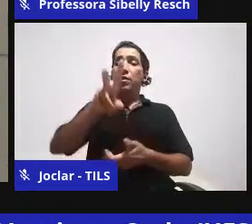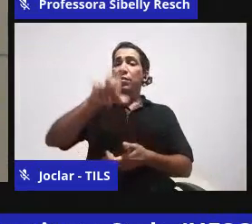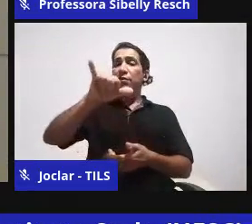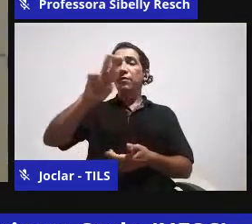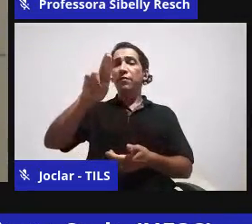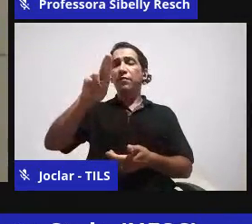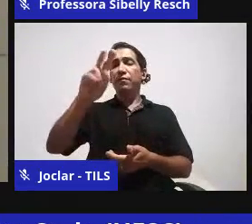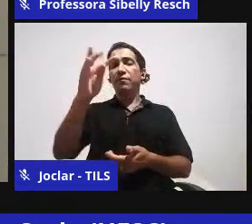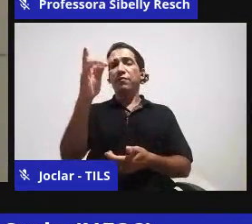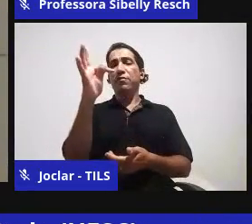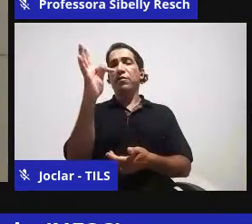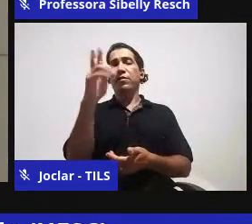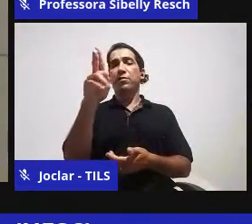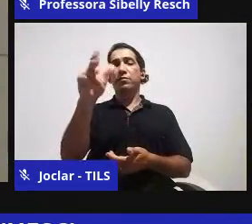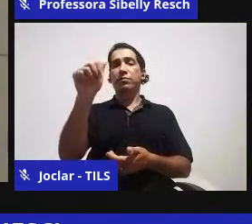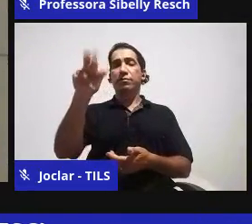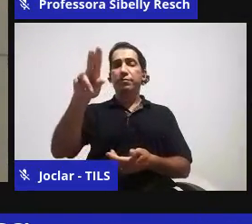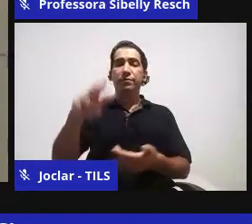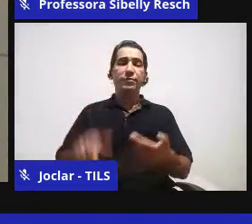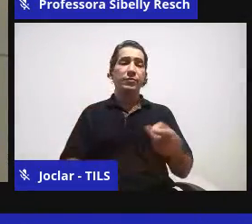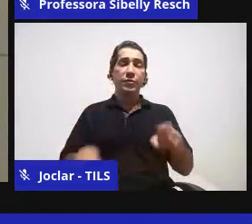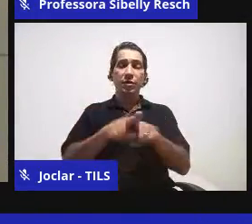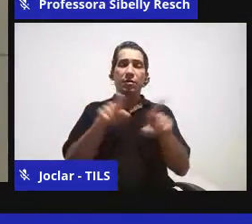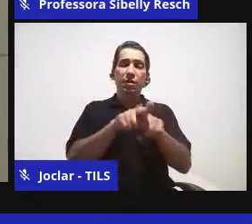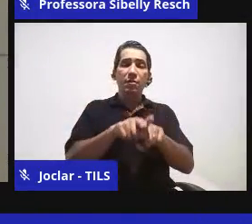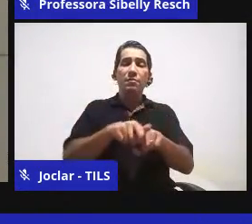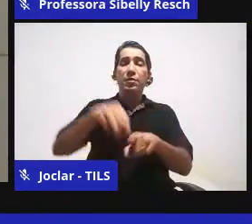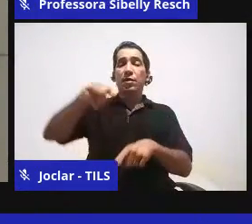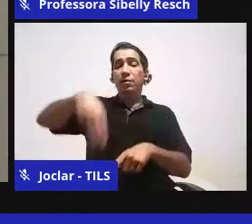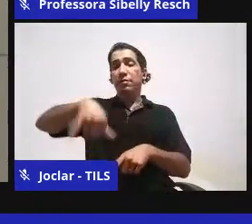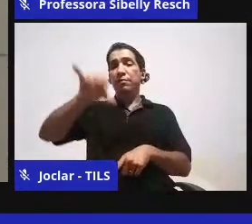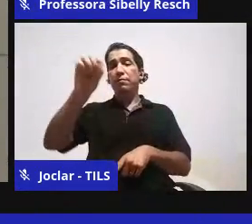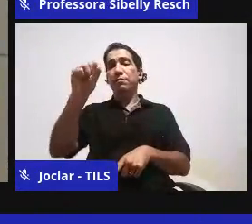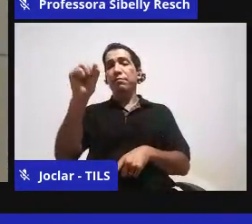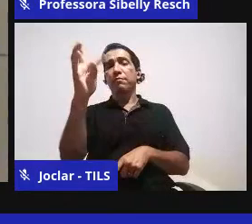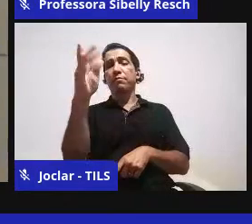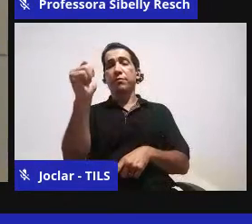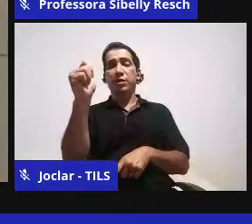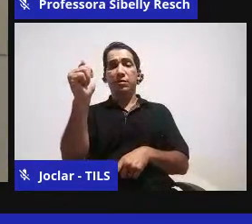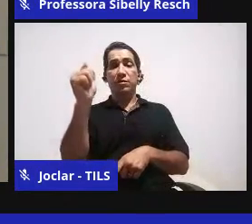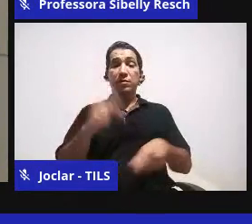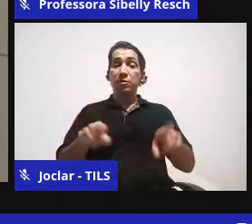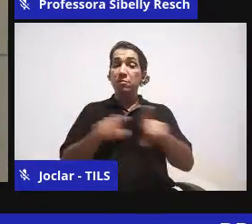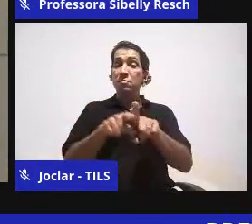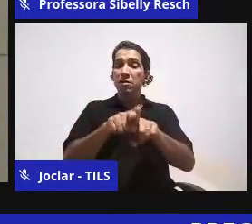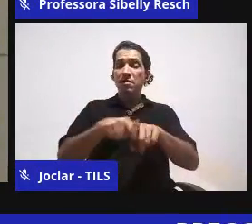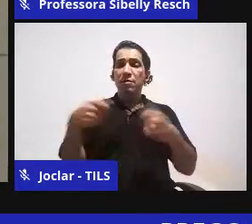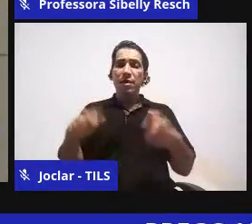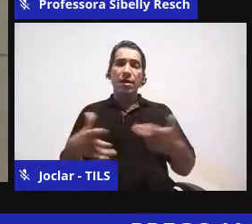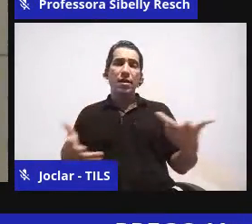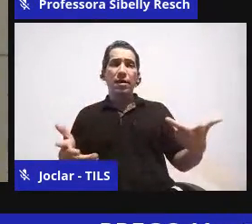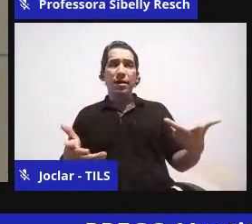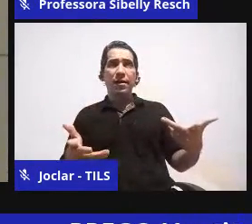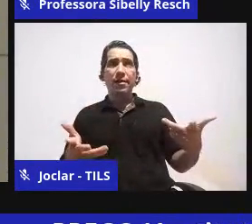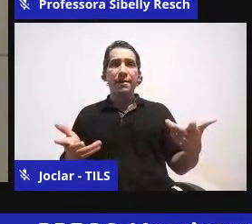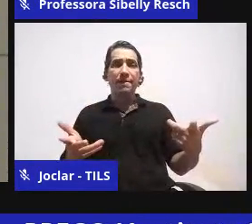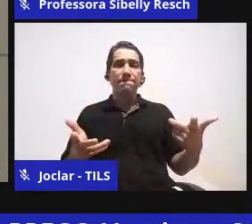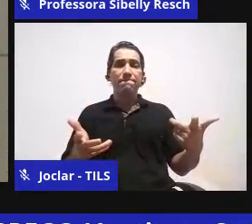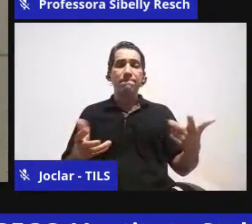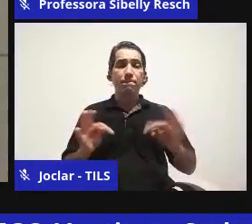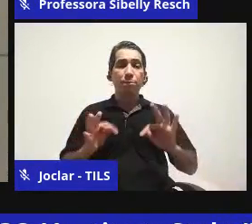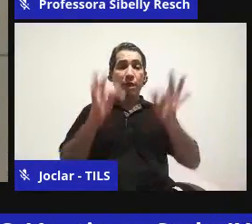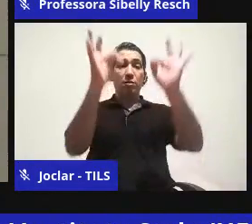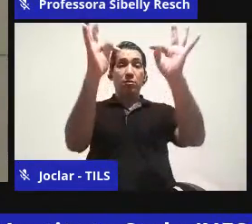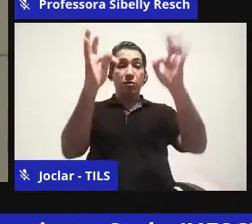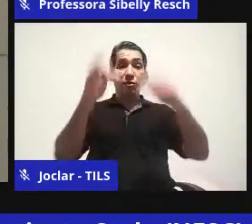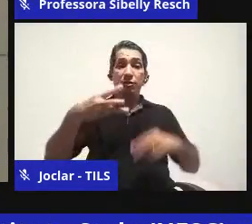né, virtual e aumentado, e também a tecnologia 3D, a manufatura 3D, porque